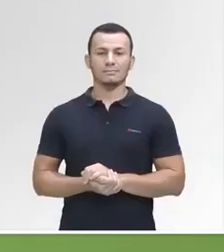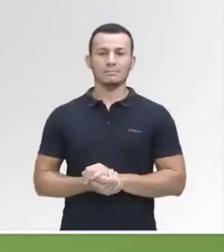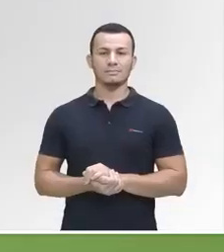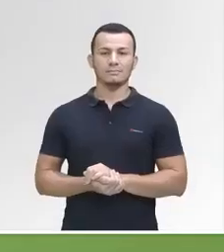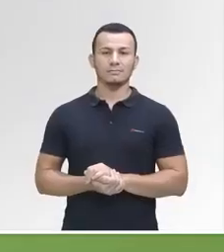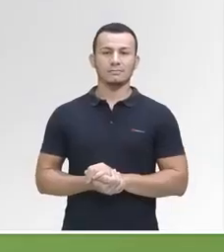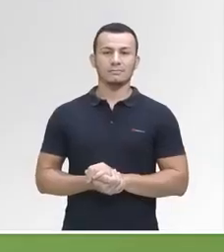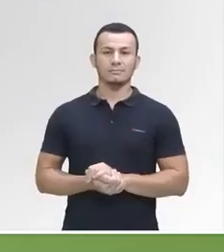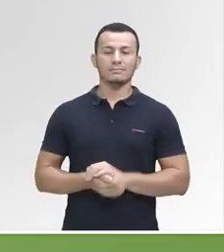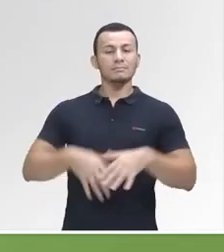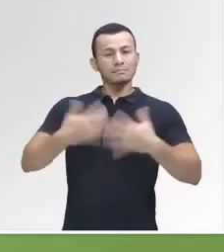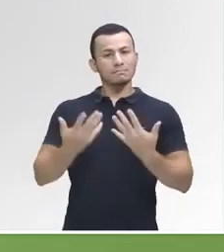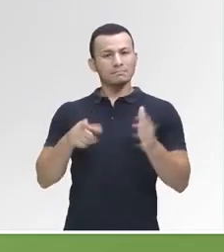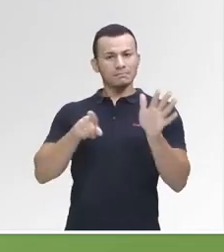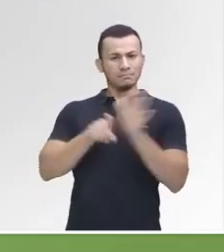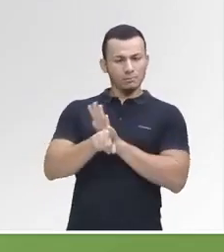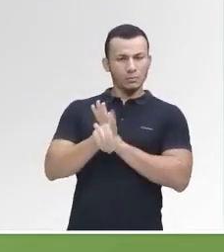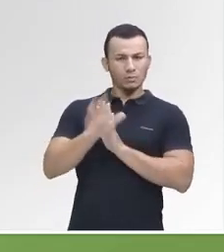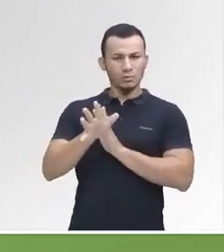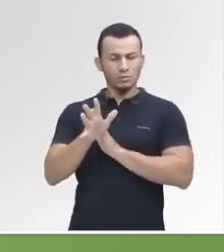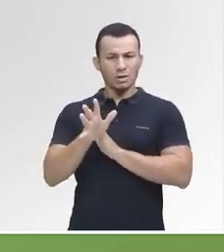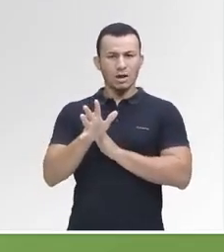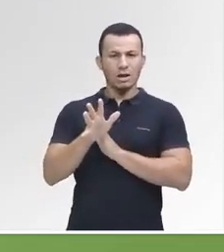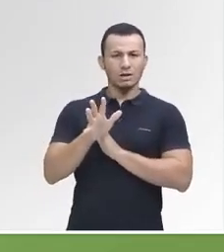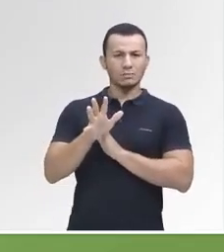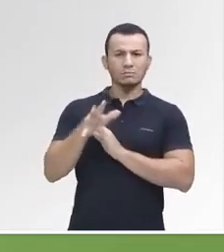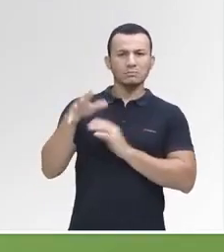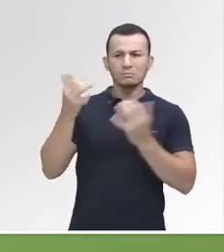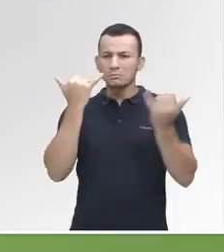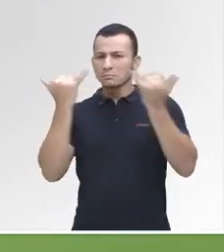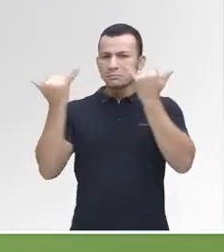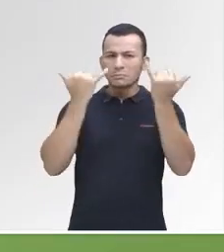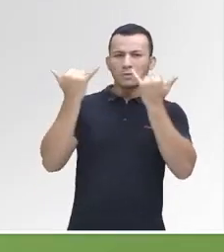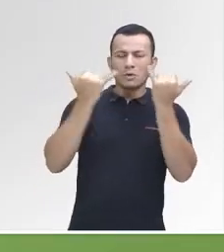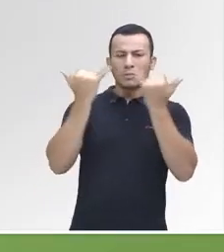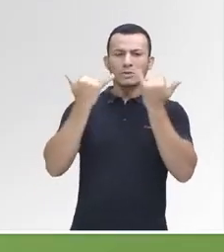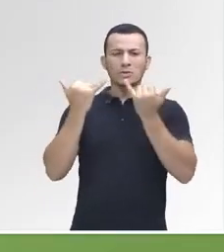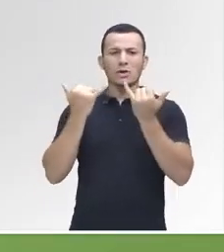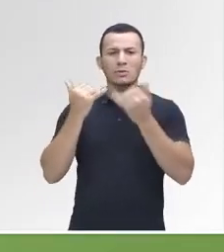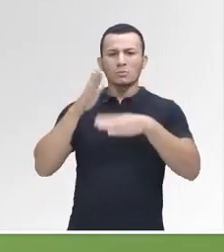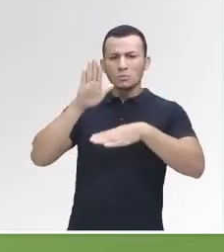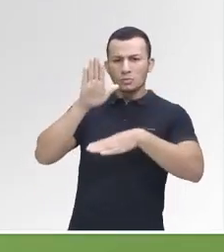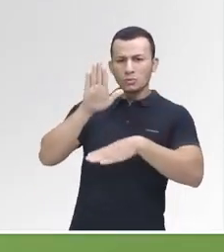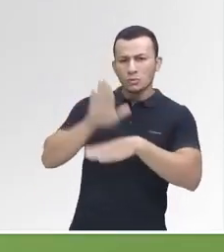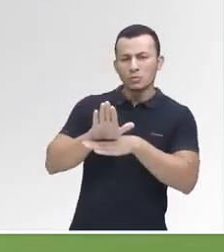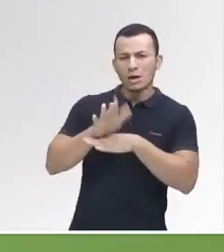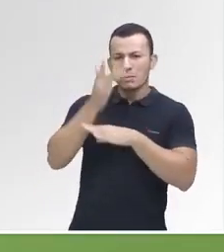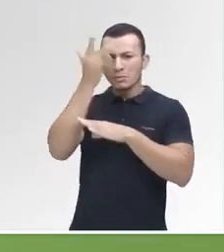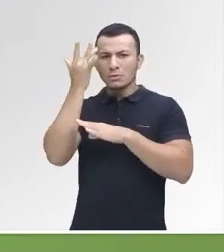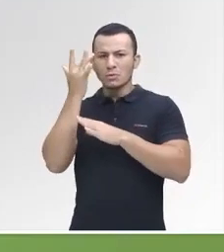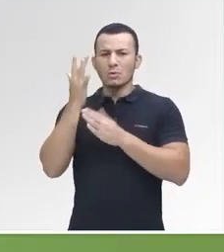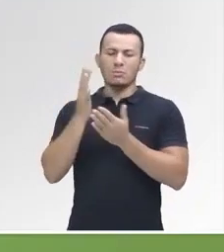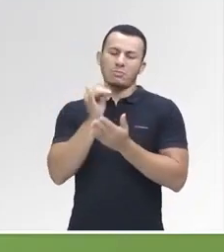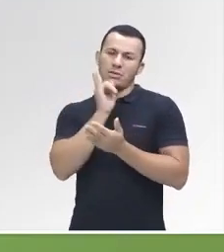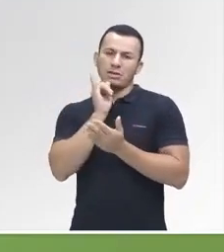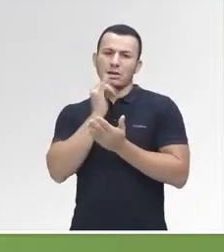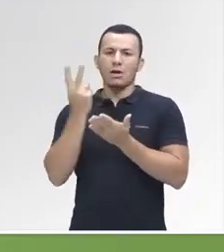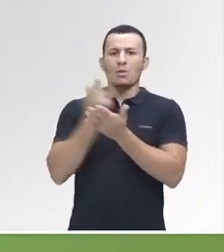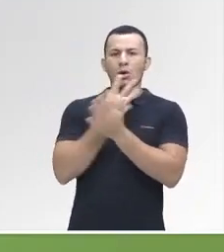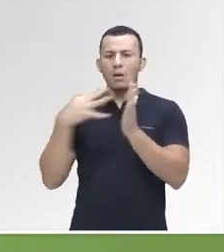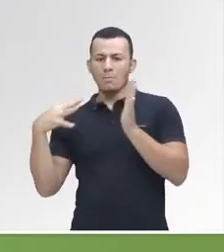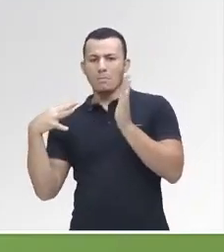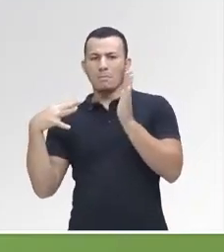Então, vocês já ouviram falar sobre os primeiros socorros? É sempre quando acontece algum acidente ou alguma coisa que nós vamos